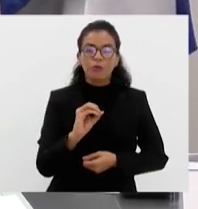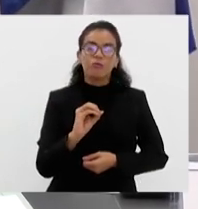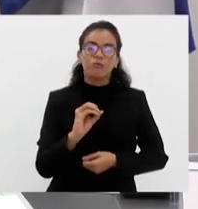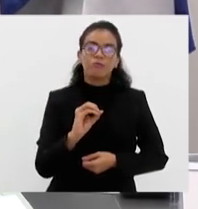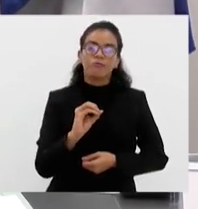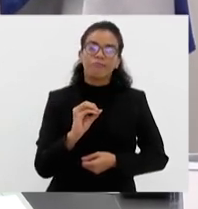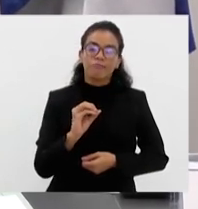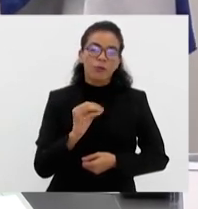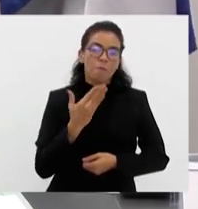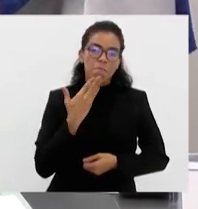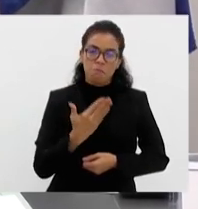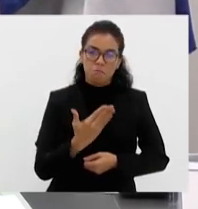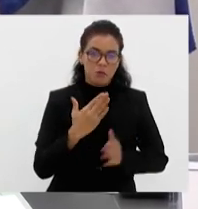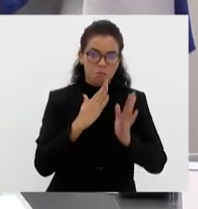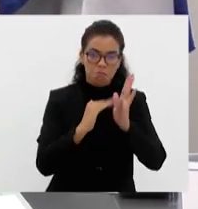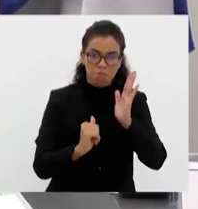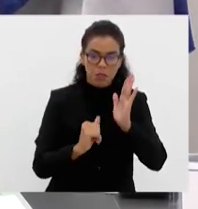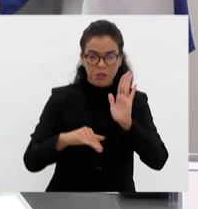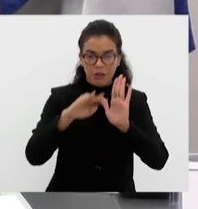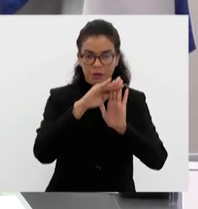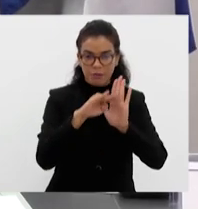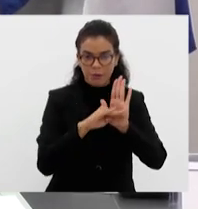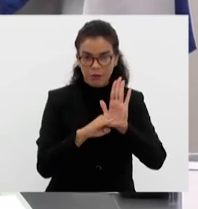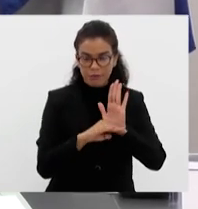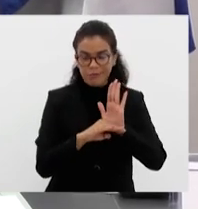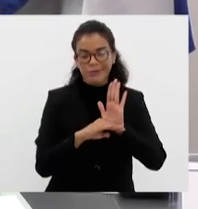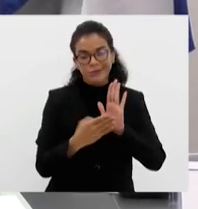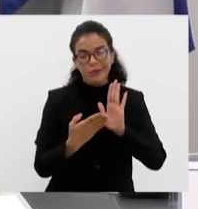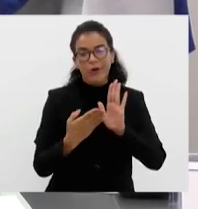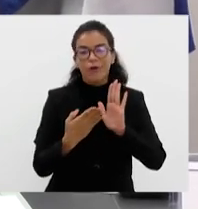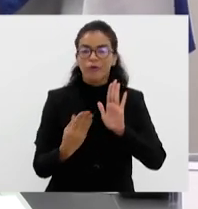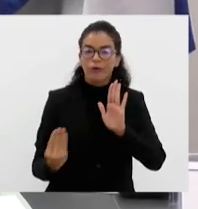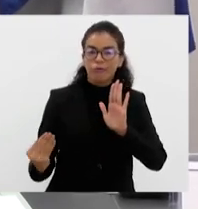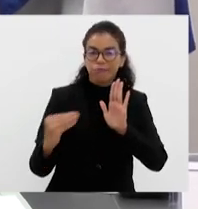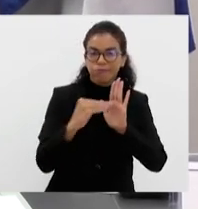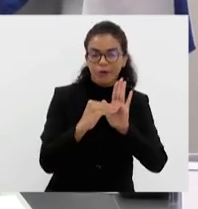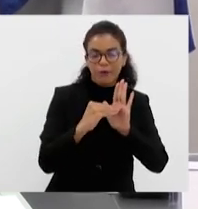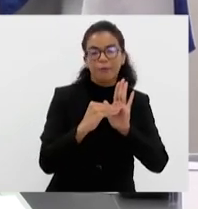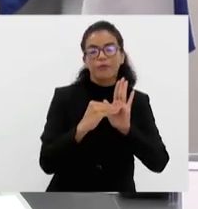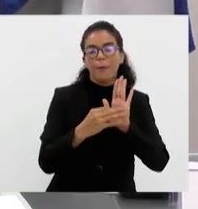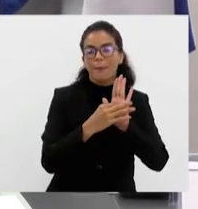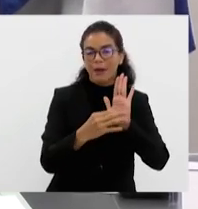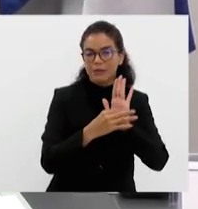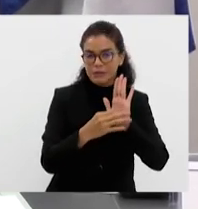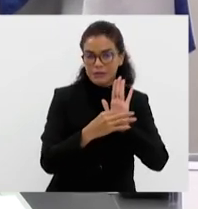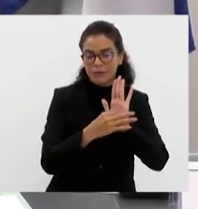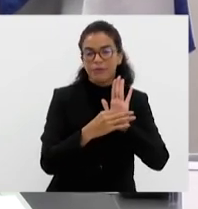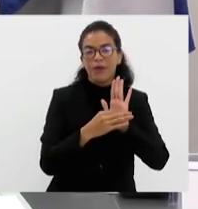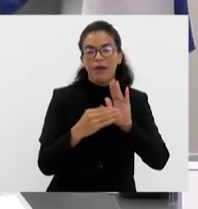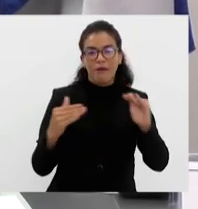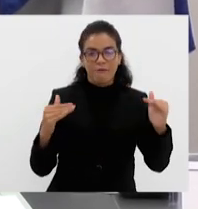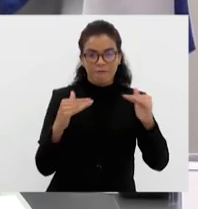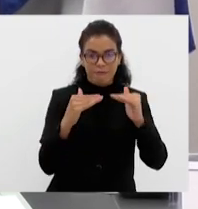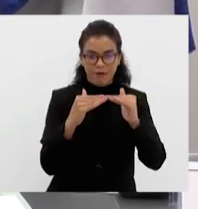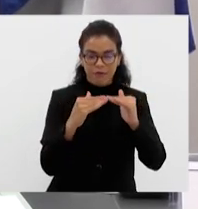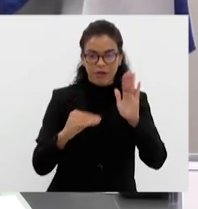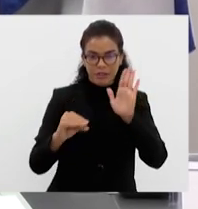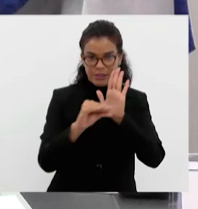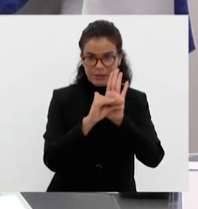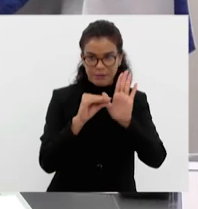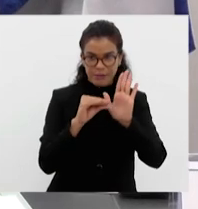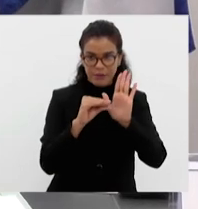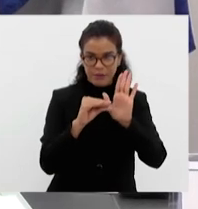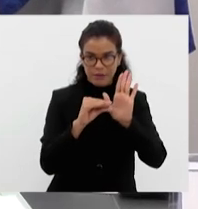estão nos processos e colocar em discussão e votação. O parecer do deputado Filipinho Raves é favorável às